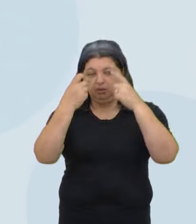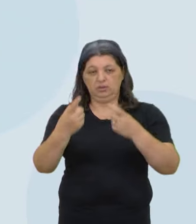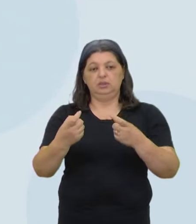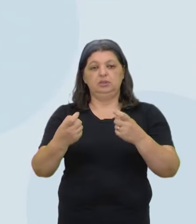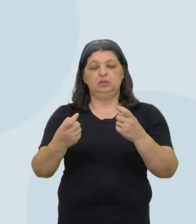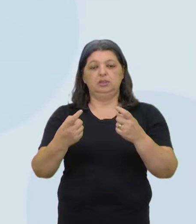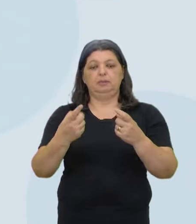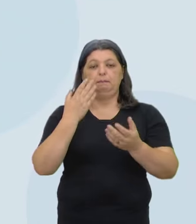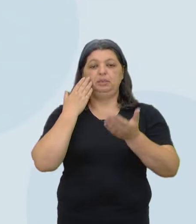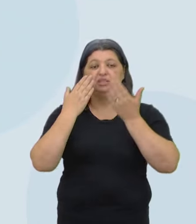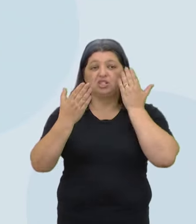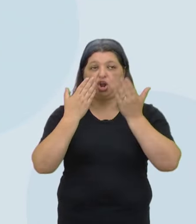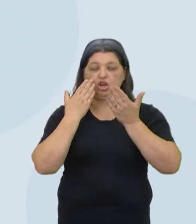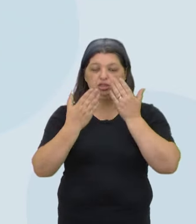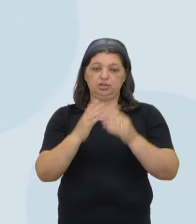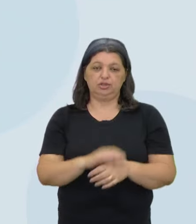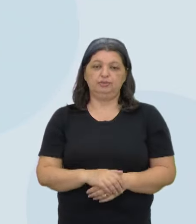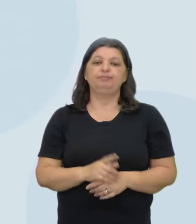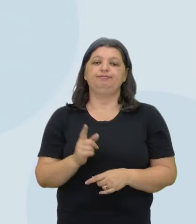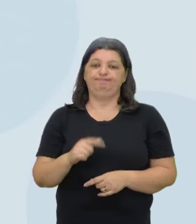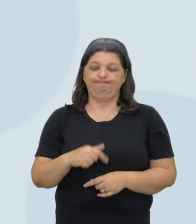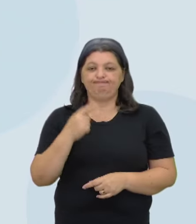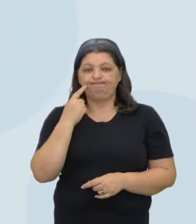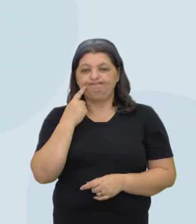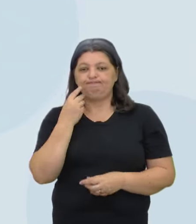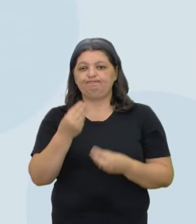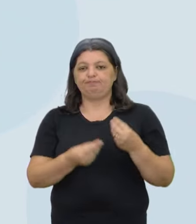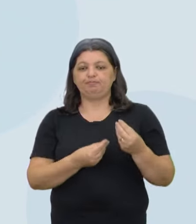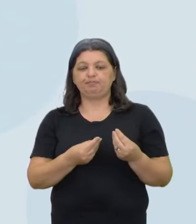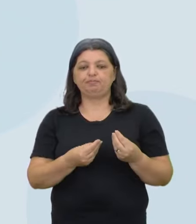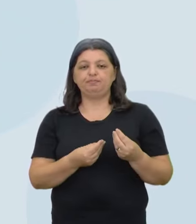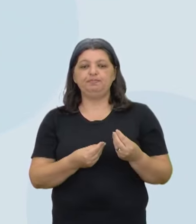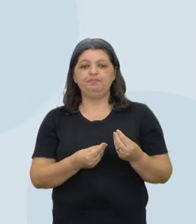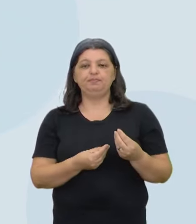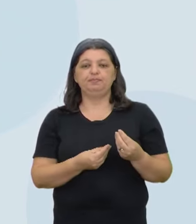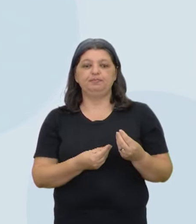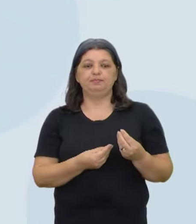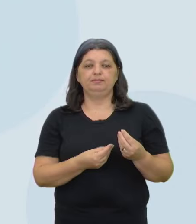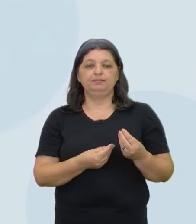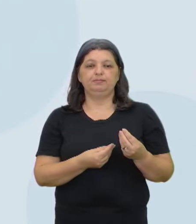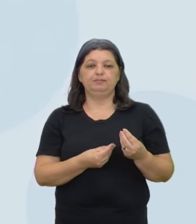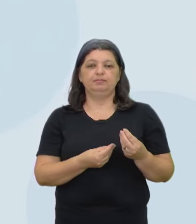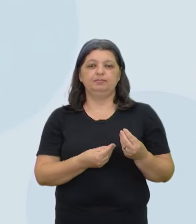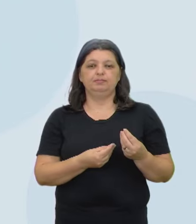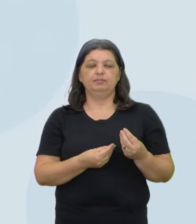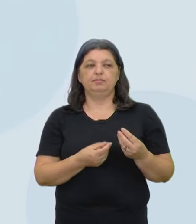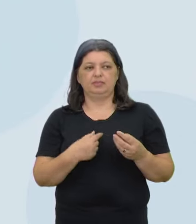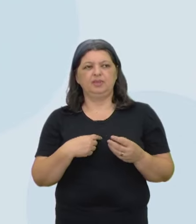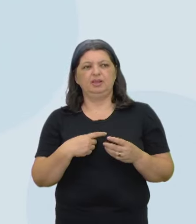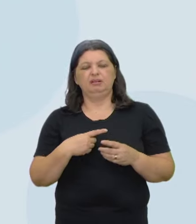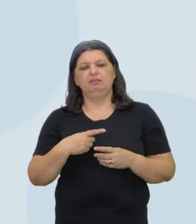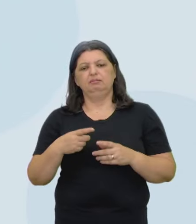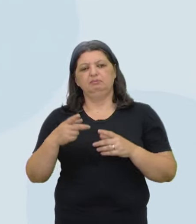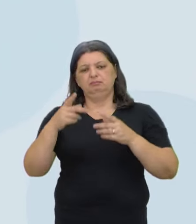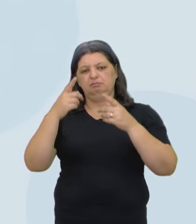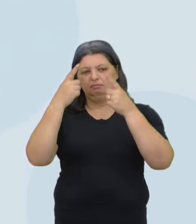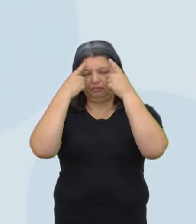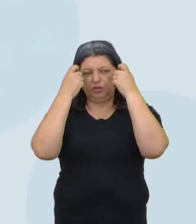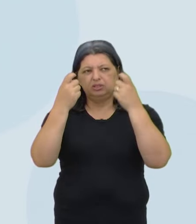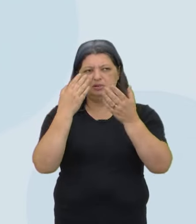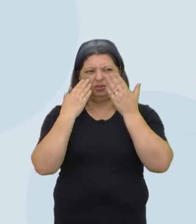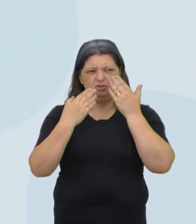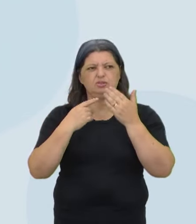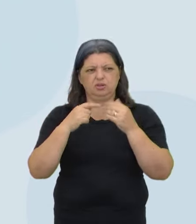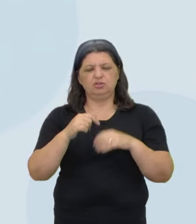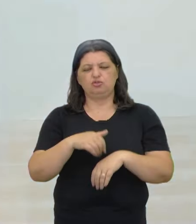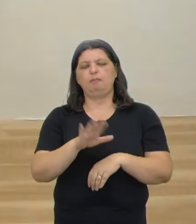acho que é muito positivo que a violência psicológica, eu acho que ela tem sido mais discutida nos últimos tempos. Uhum. Você tem